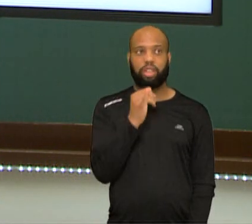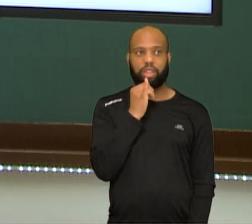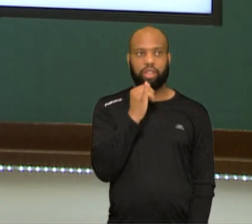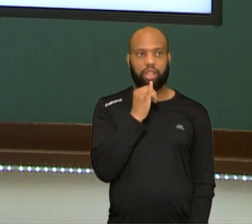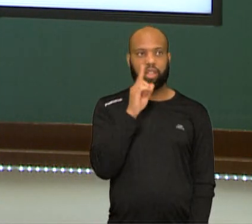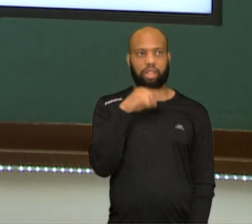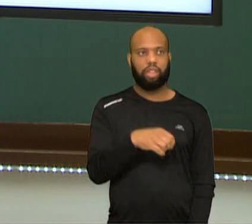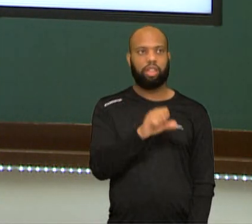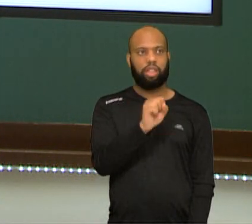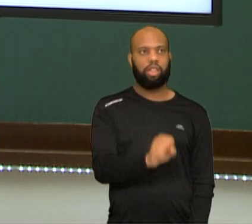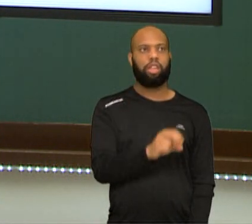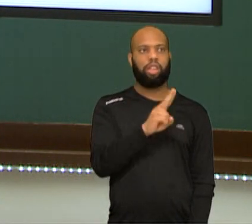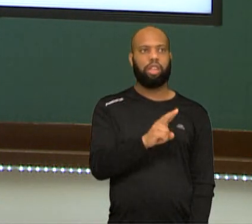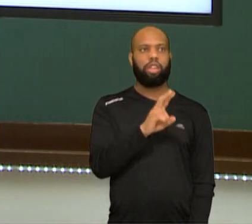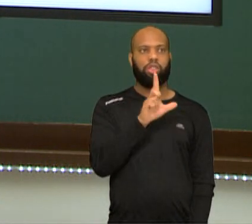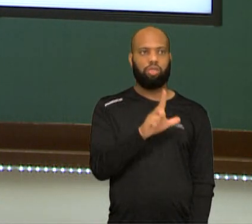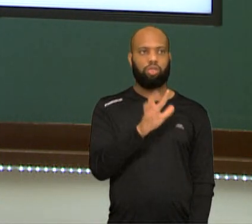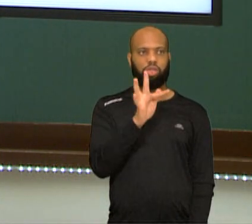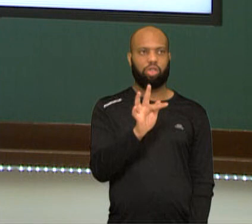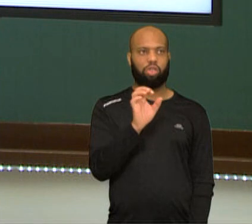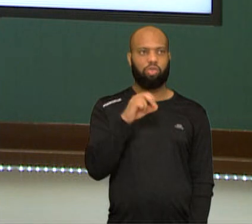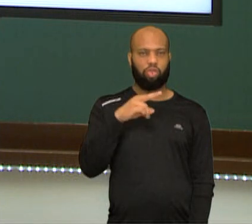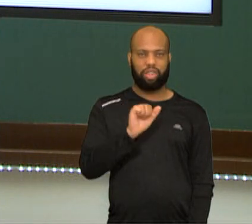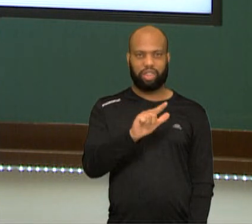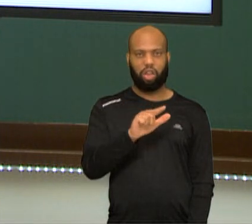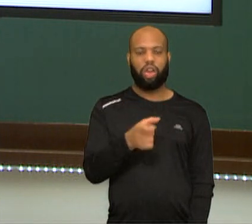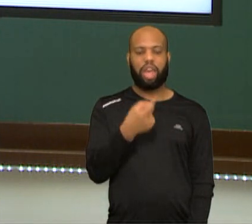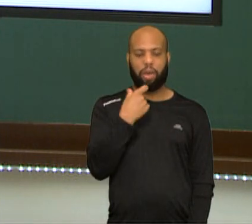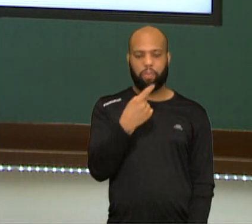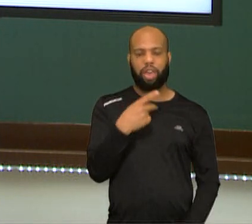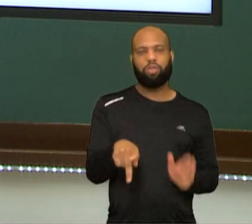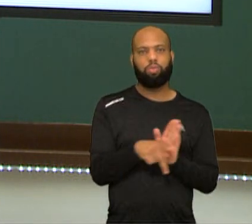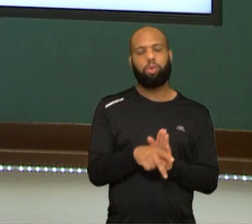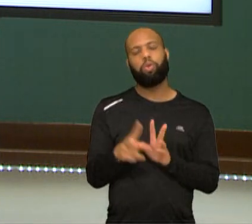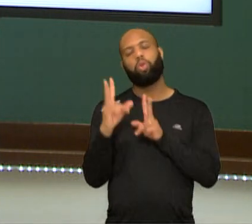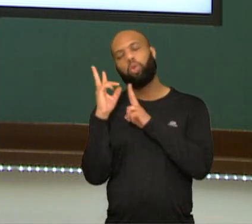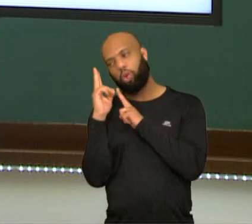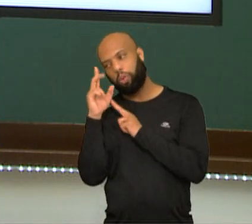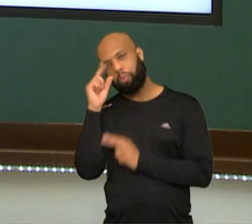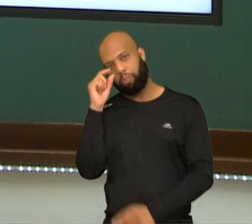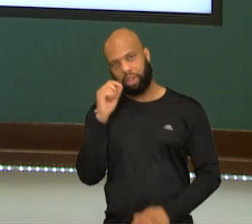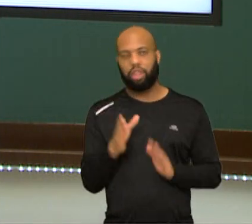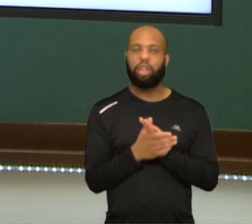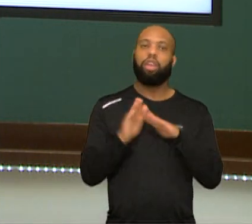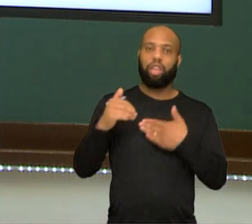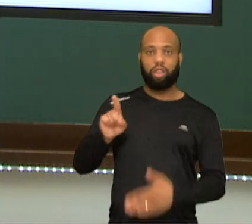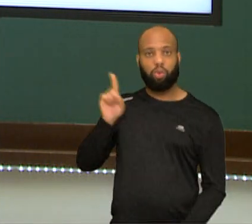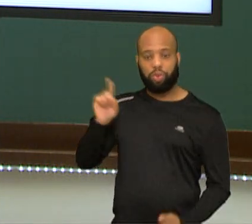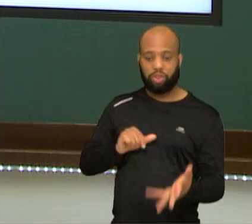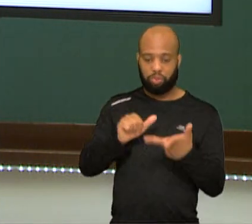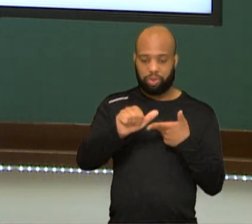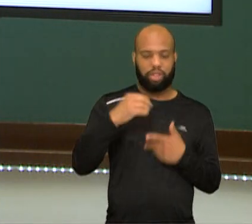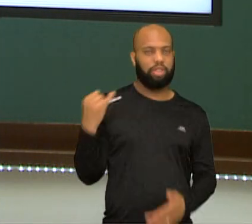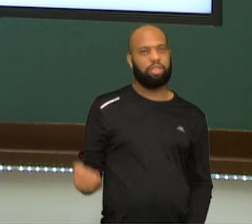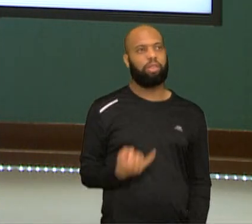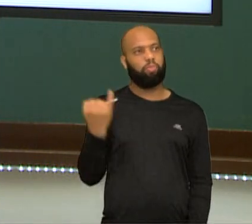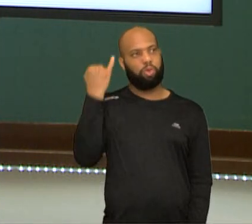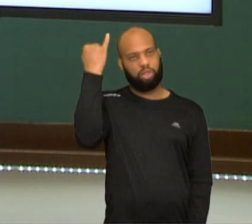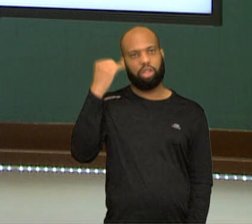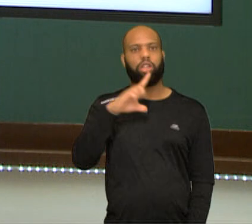o sulfonal, um sonífero. Tá? Então, esta substância é bastante importante,